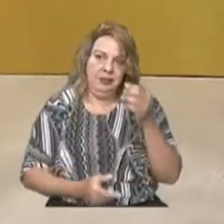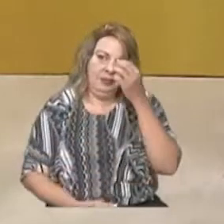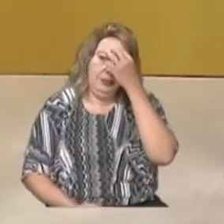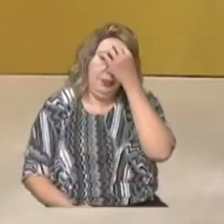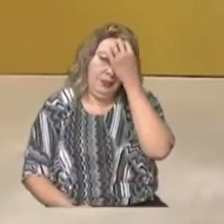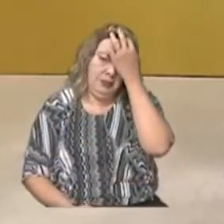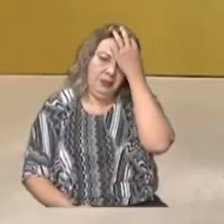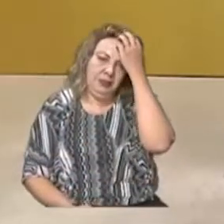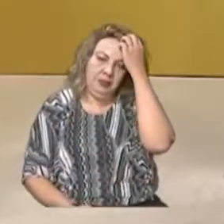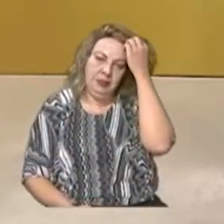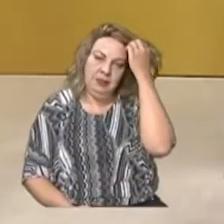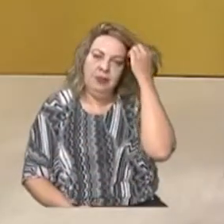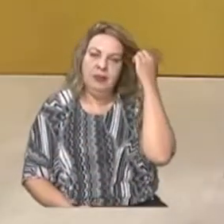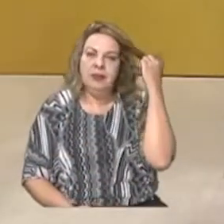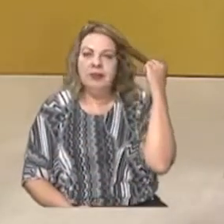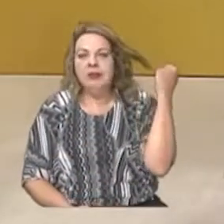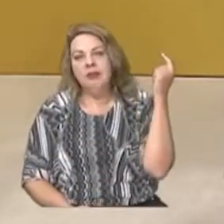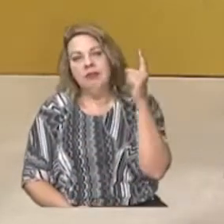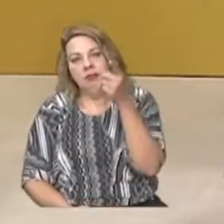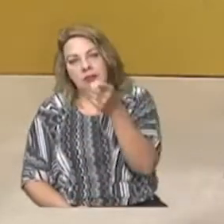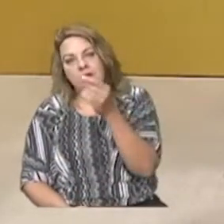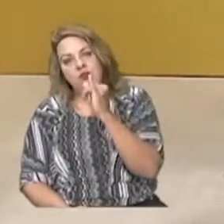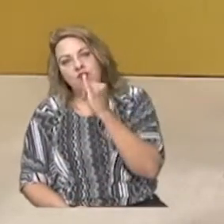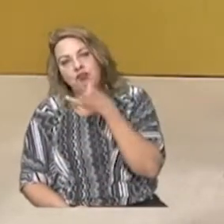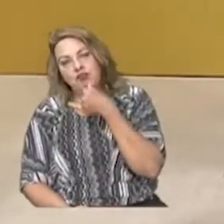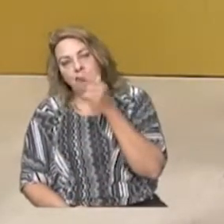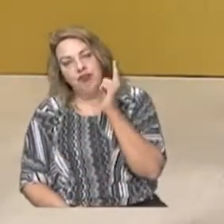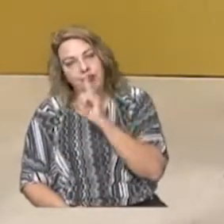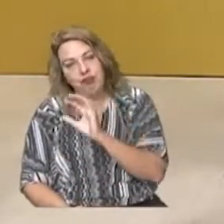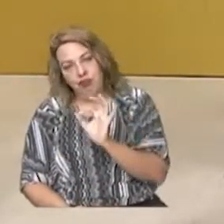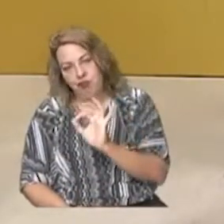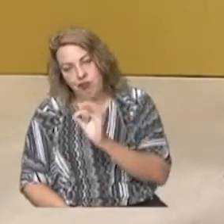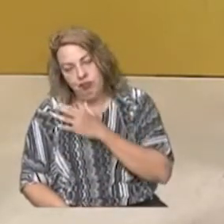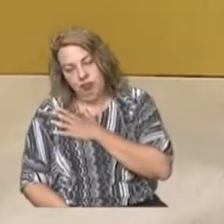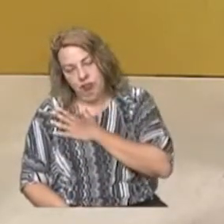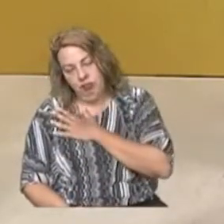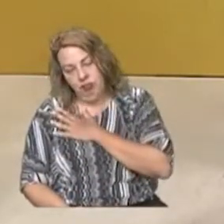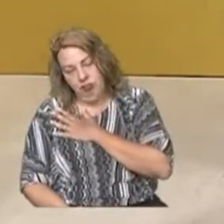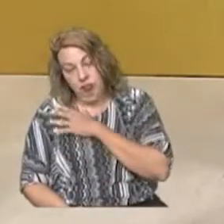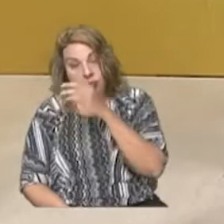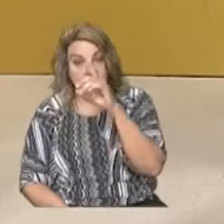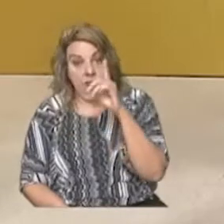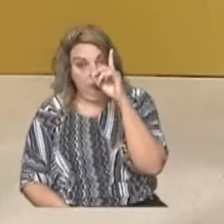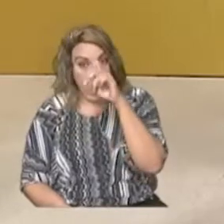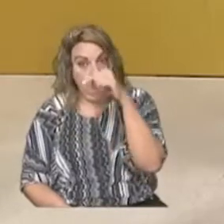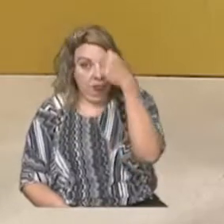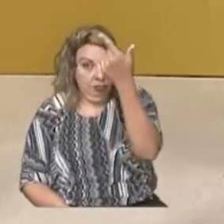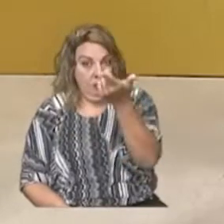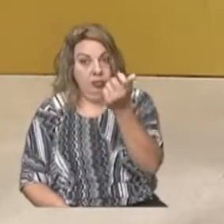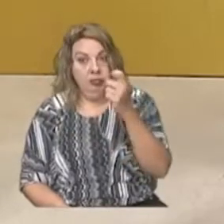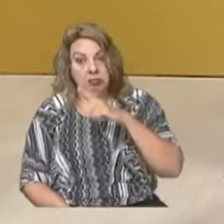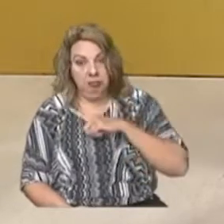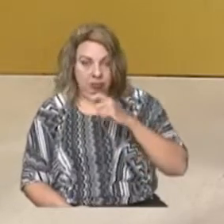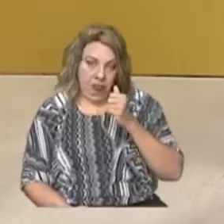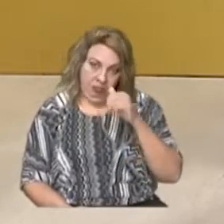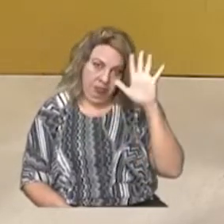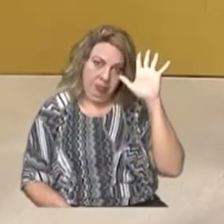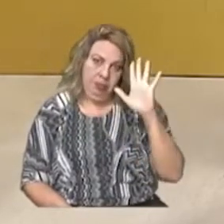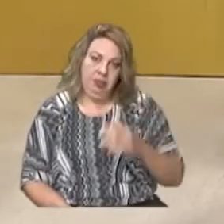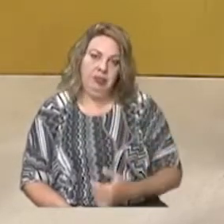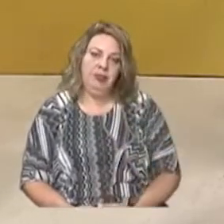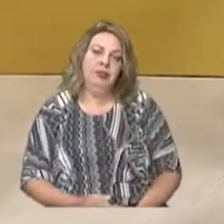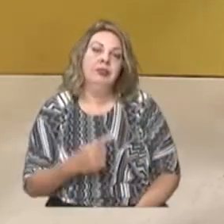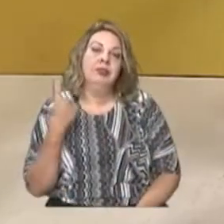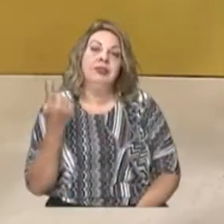E, ó, se você tá triste, ah, não foi dessa vez, calma, porque domingo que vem tem muito mais no